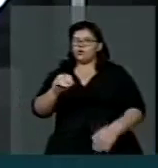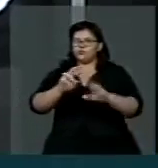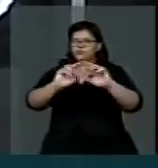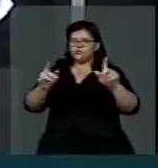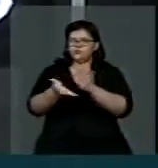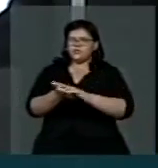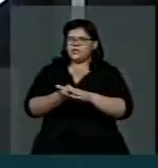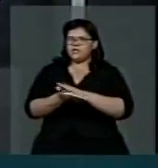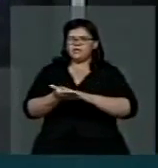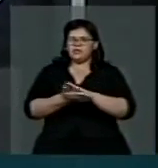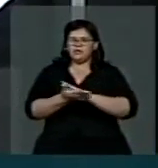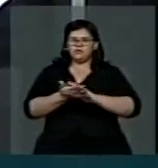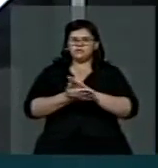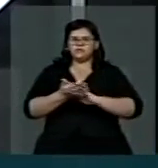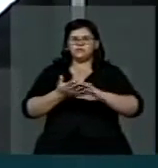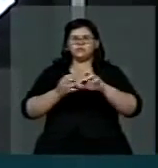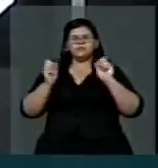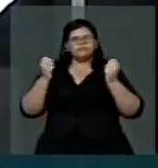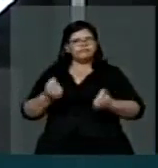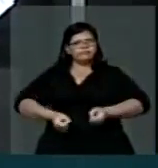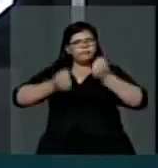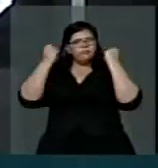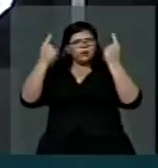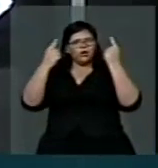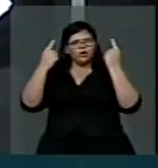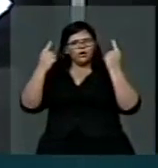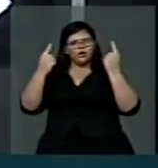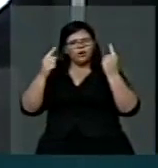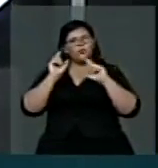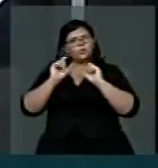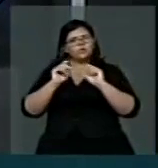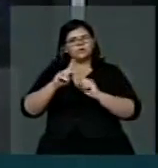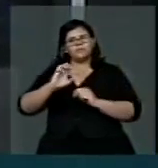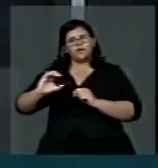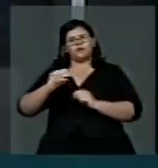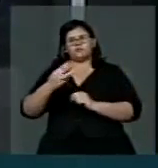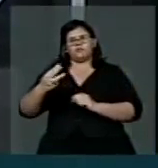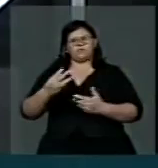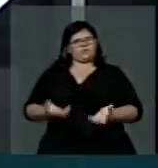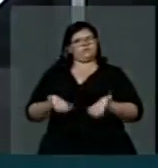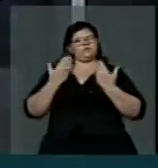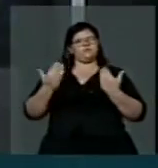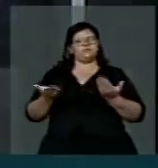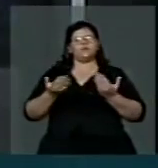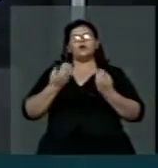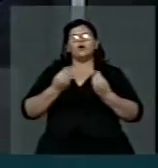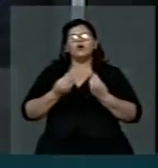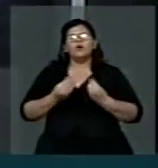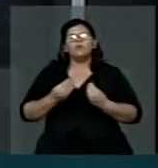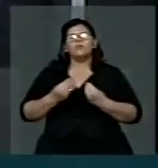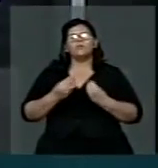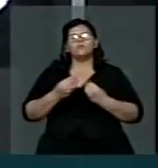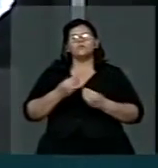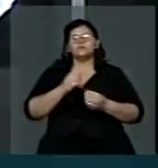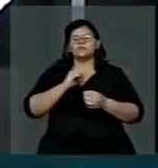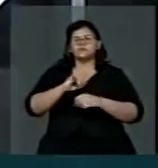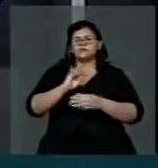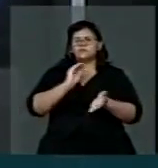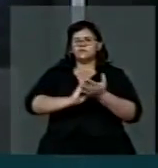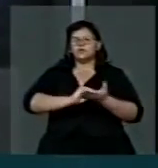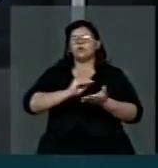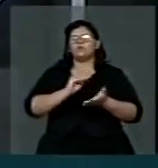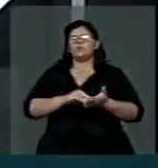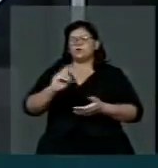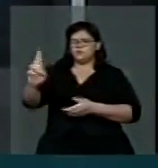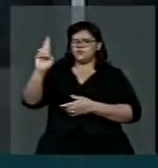em sua essência, da absurda intenção da PEC 33. A ausência de representatividade dos juízes na gestão administrativa